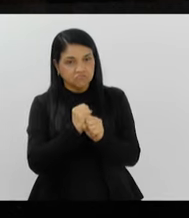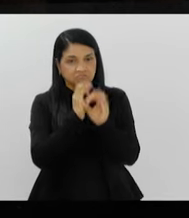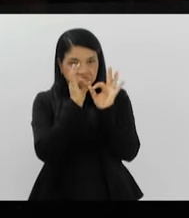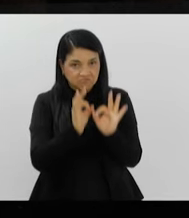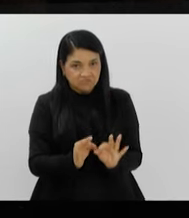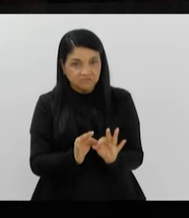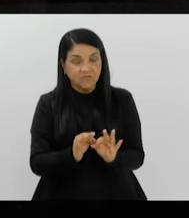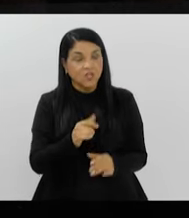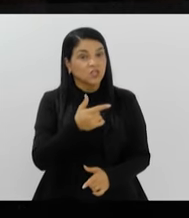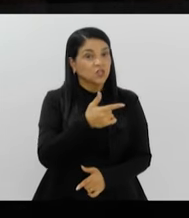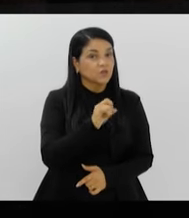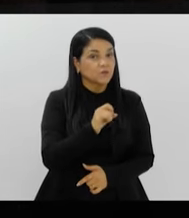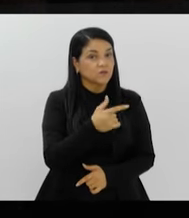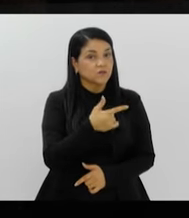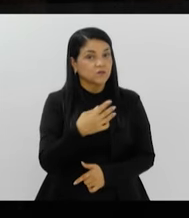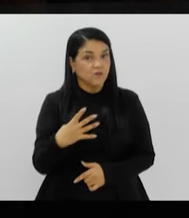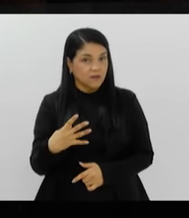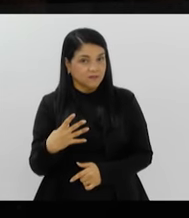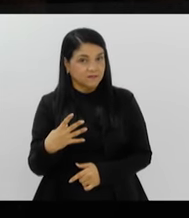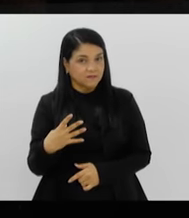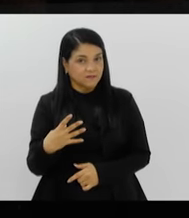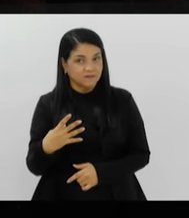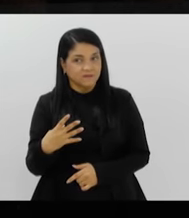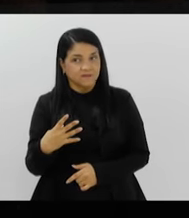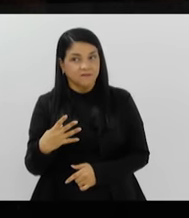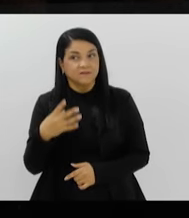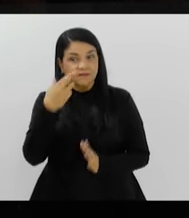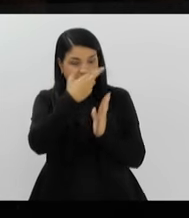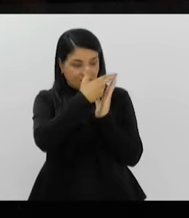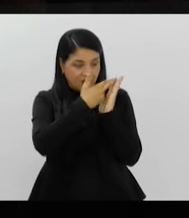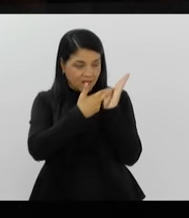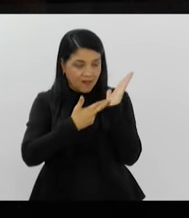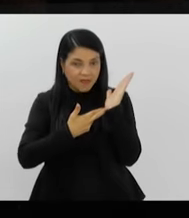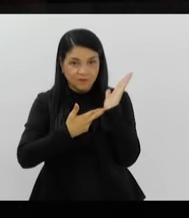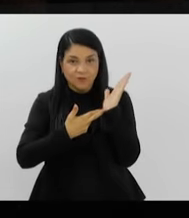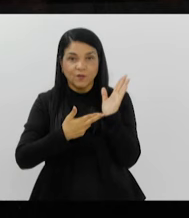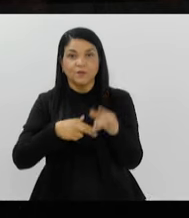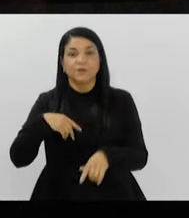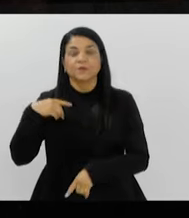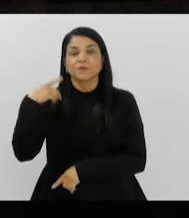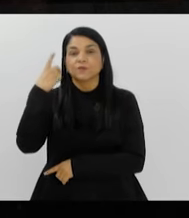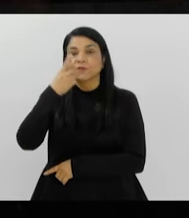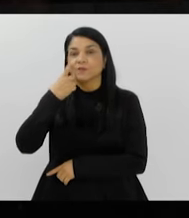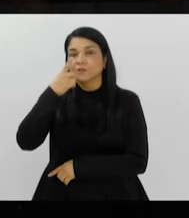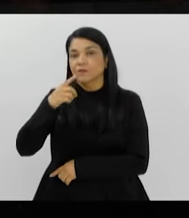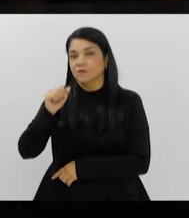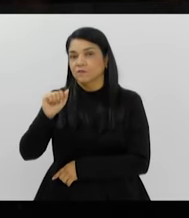24, isto está aqui escrito no relatório do deputado André Correia.